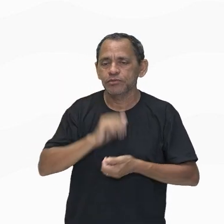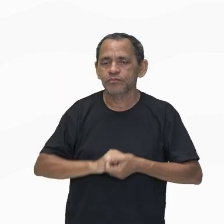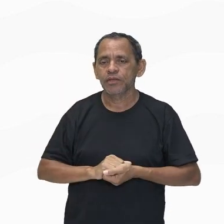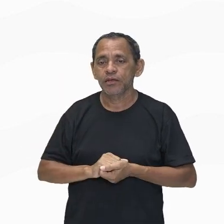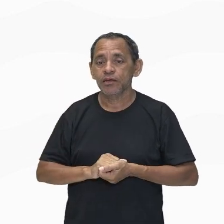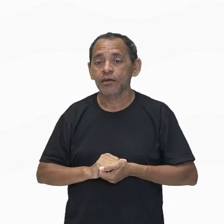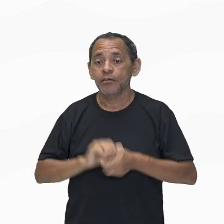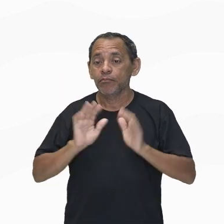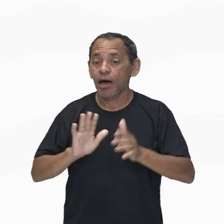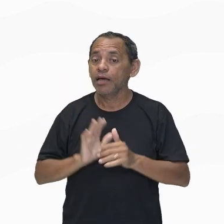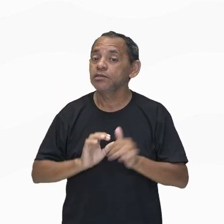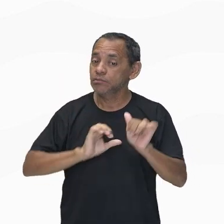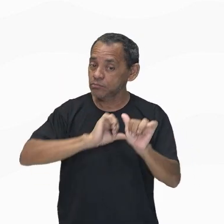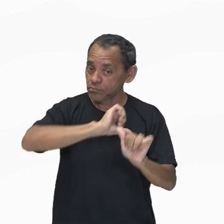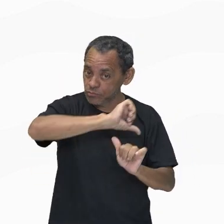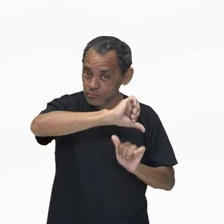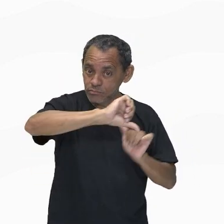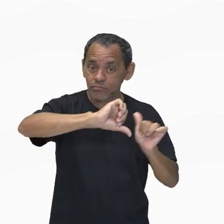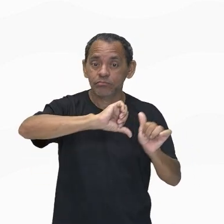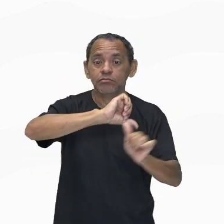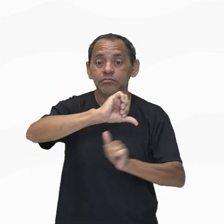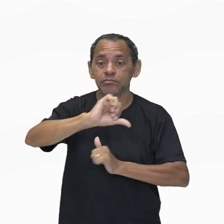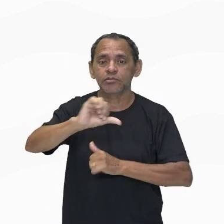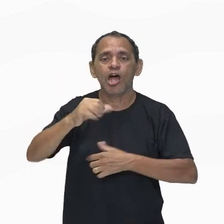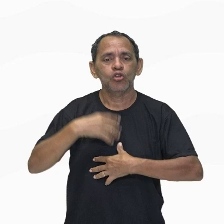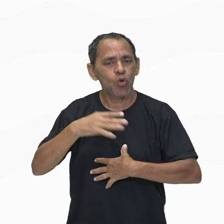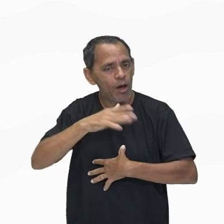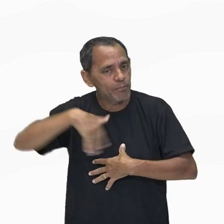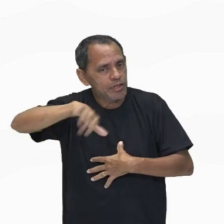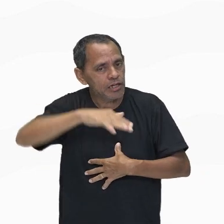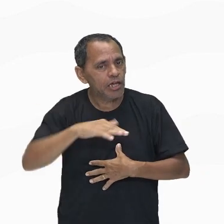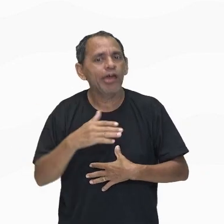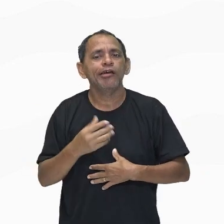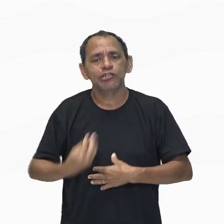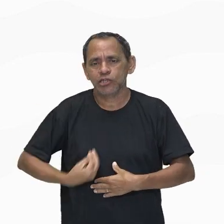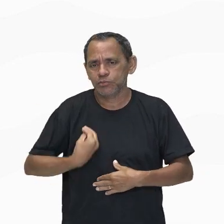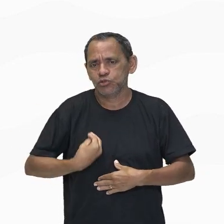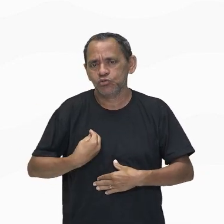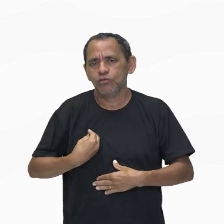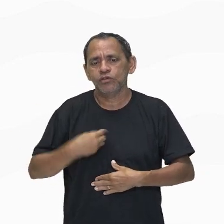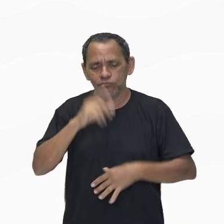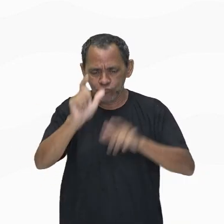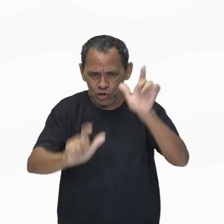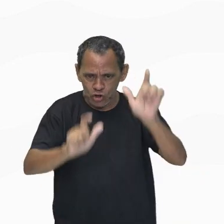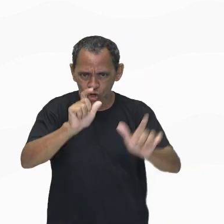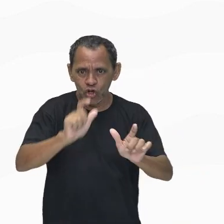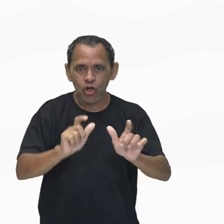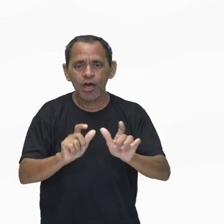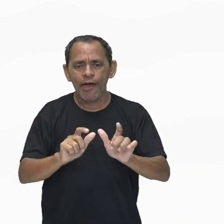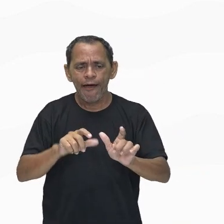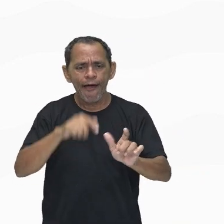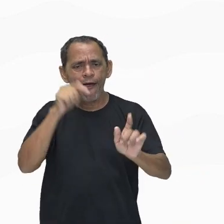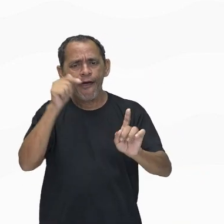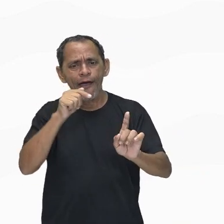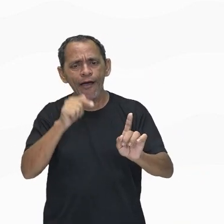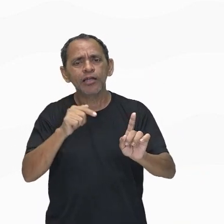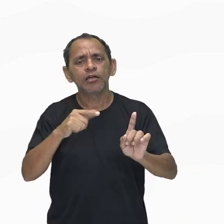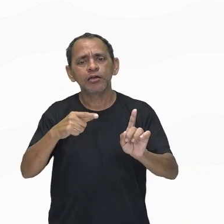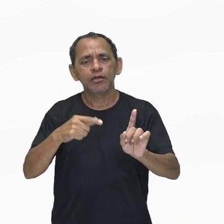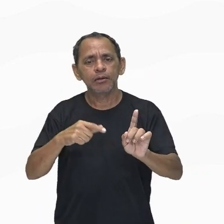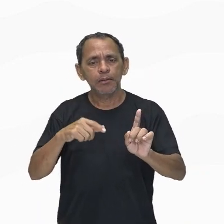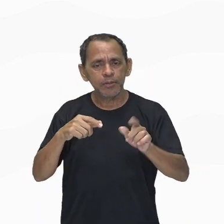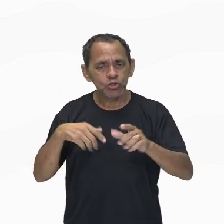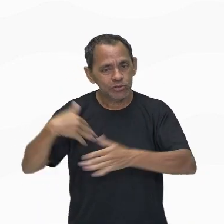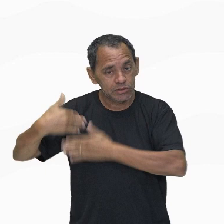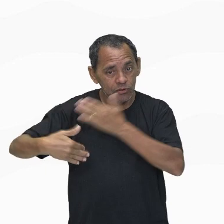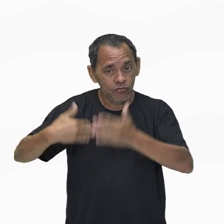interações da pessoa com o ambiente em que vive. Então, quando falamos de valores, nós